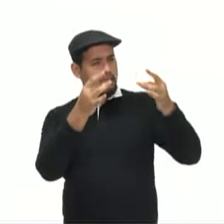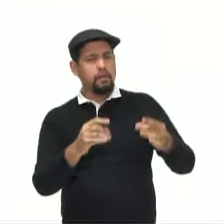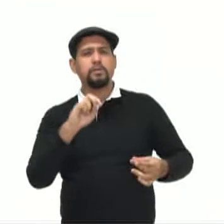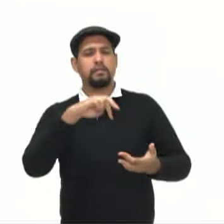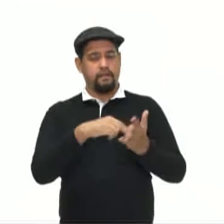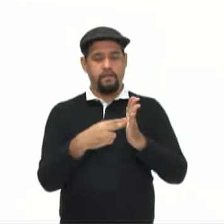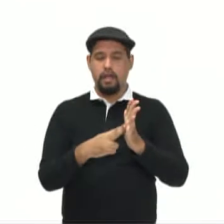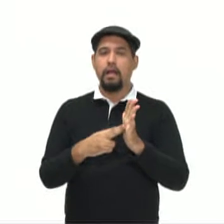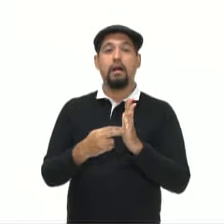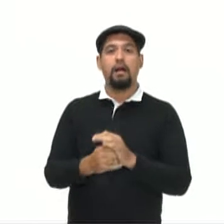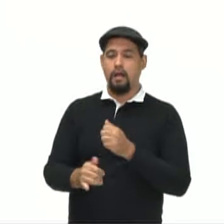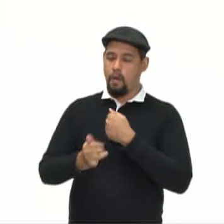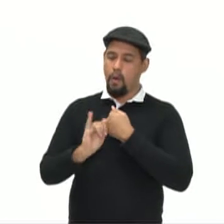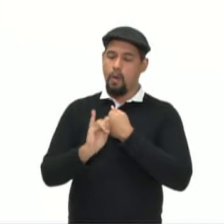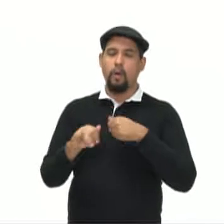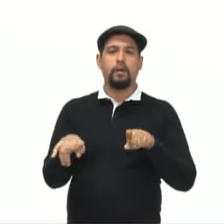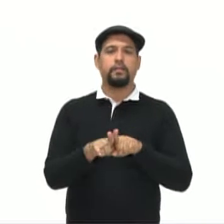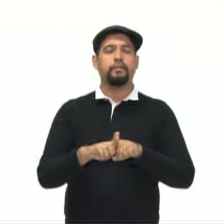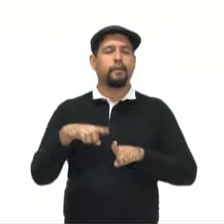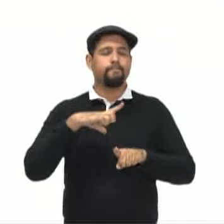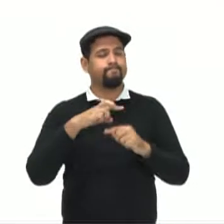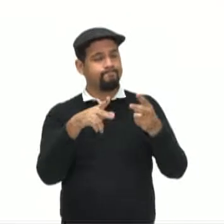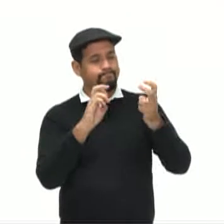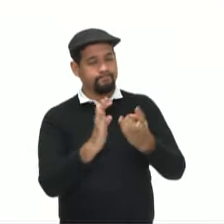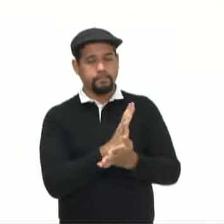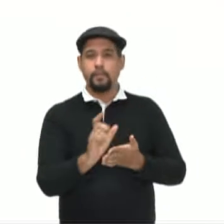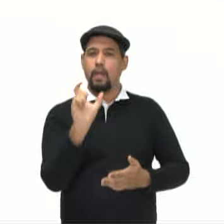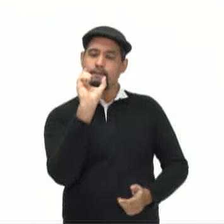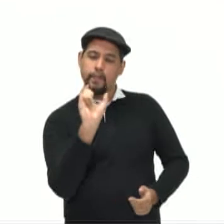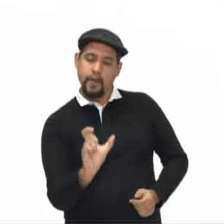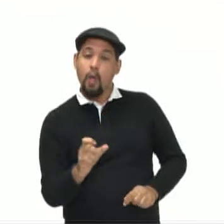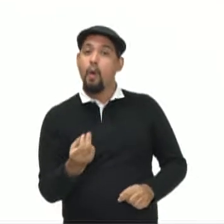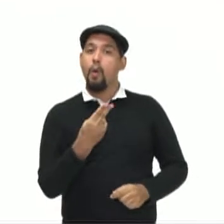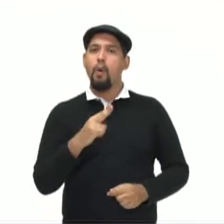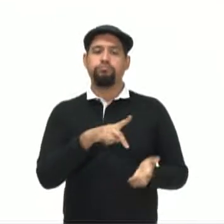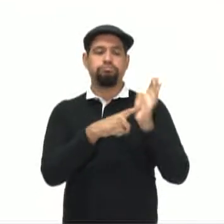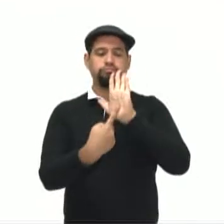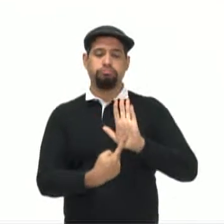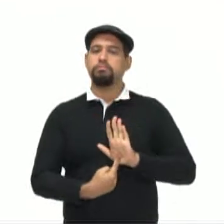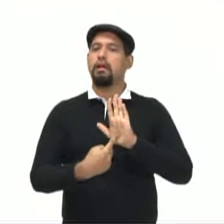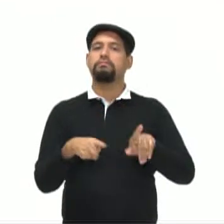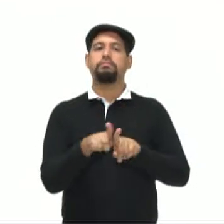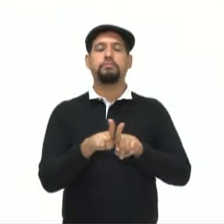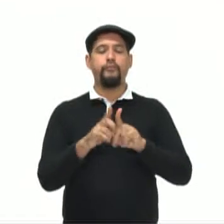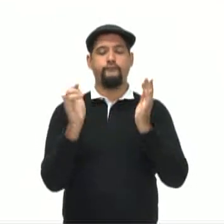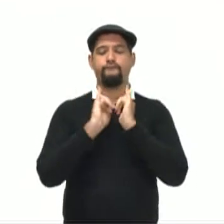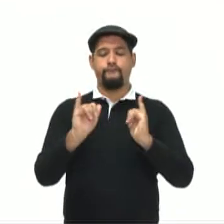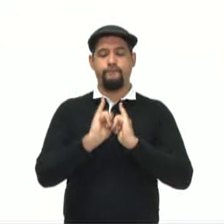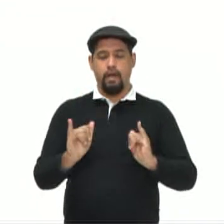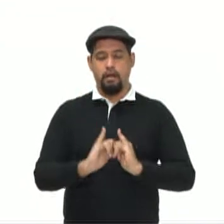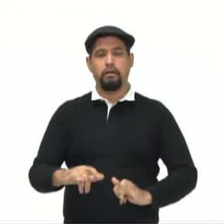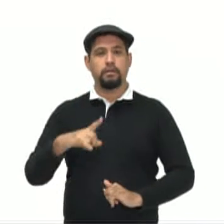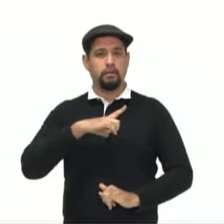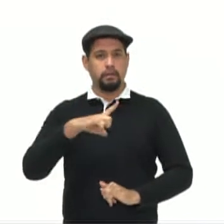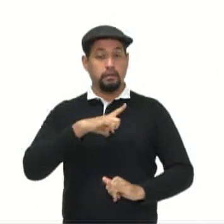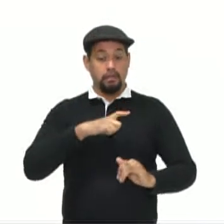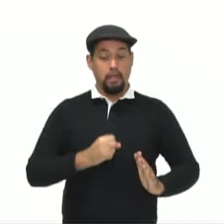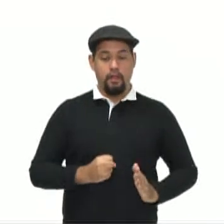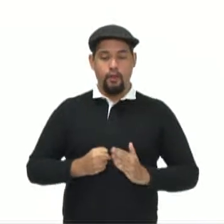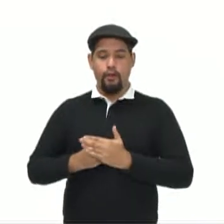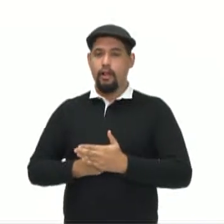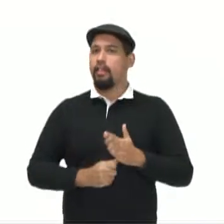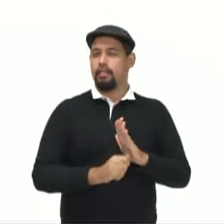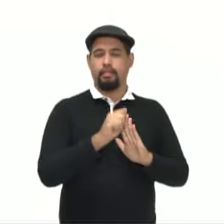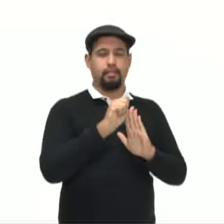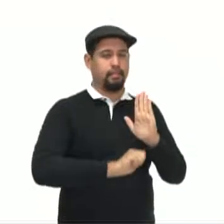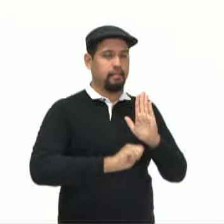crônica, inferindo o sentido de palavra ou expressão e de informação implícita no